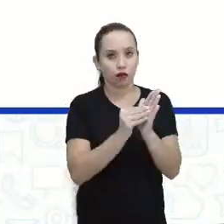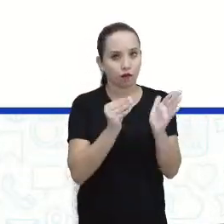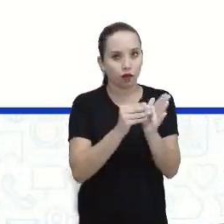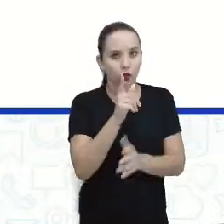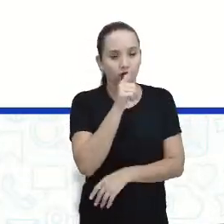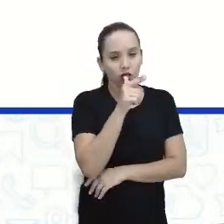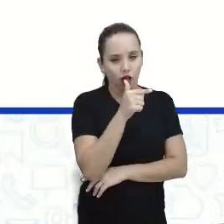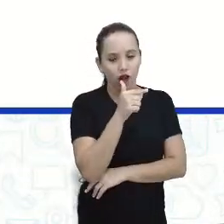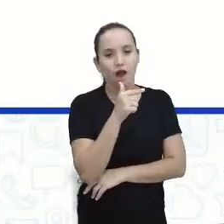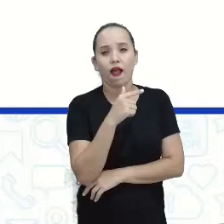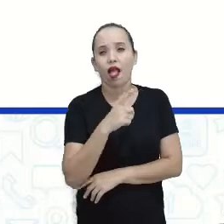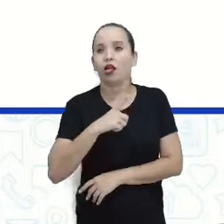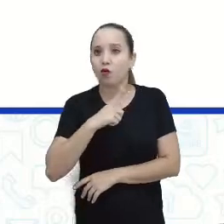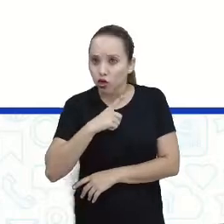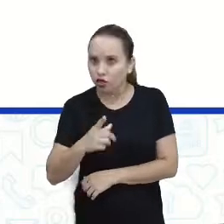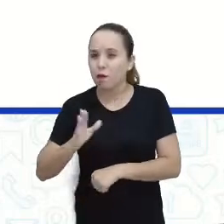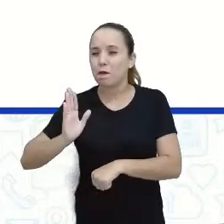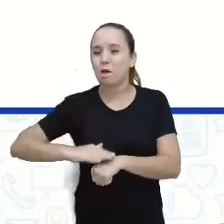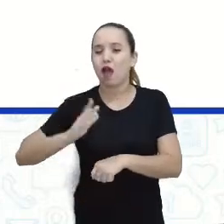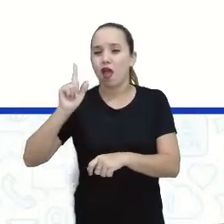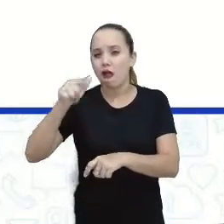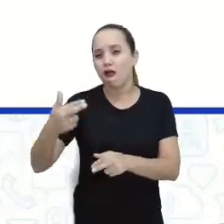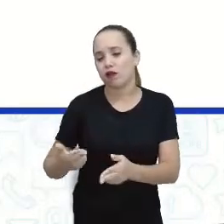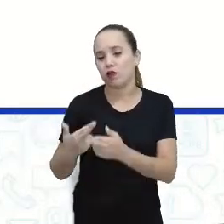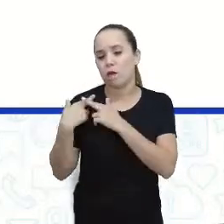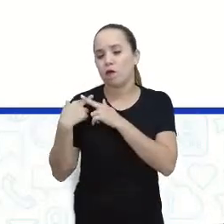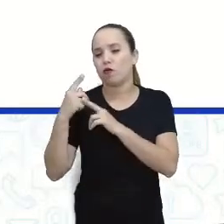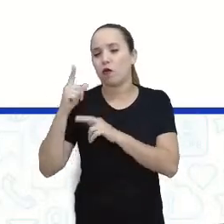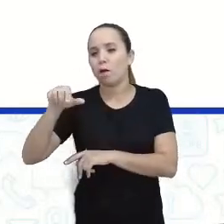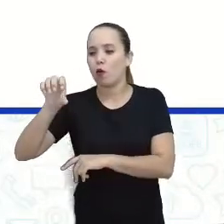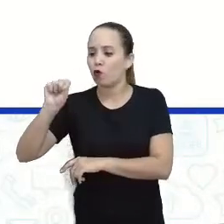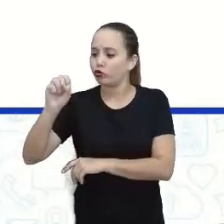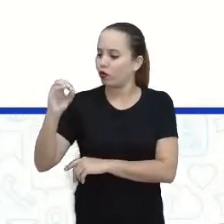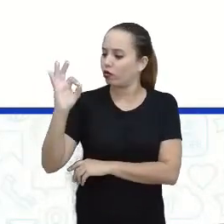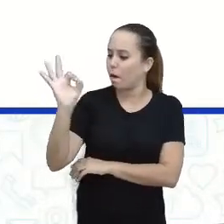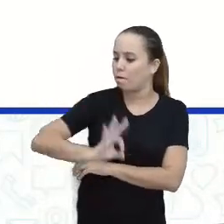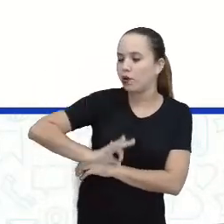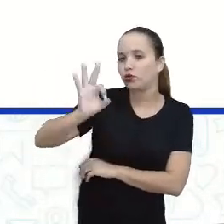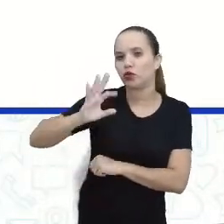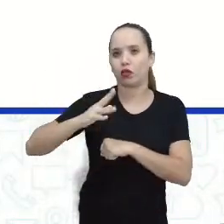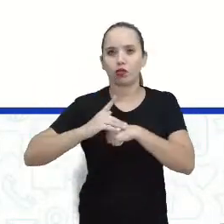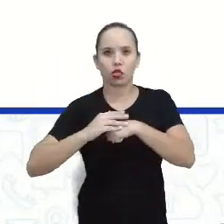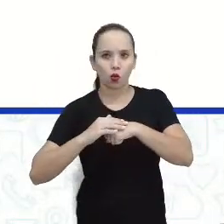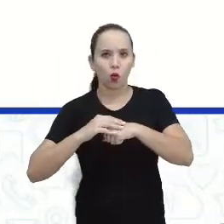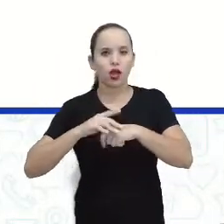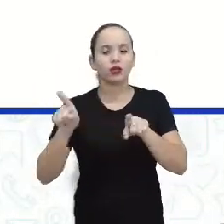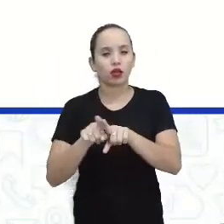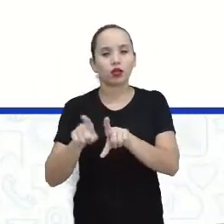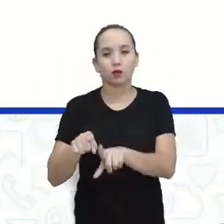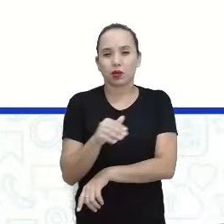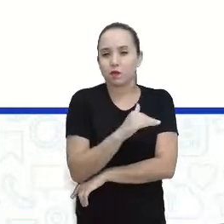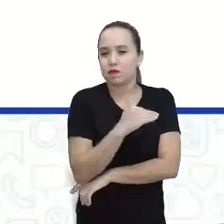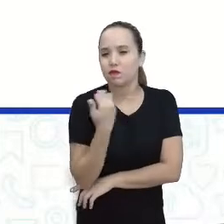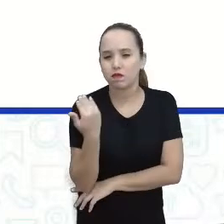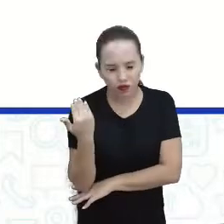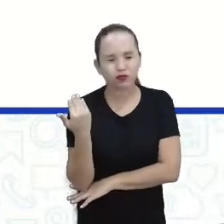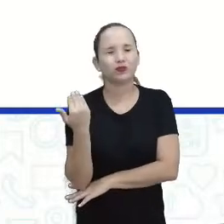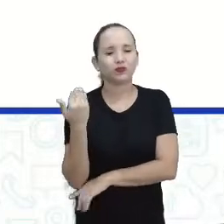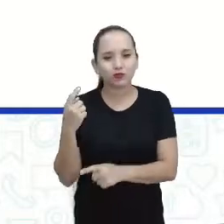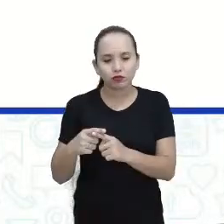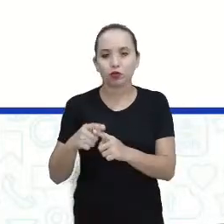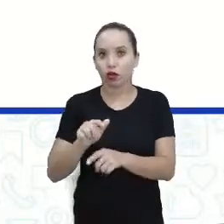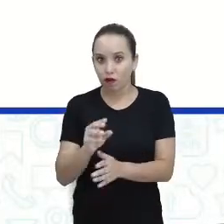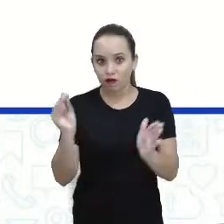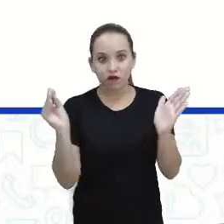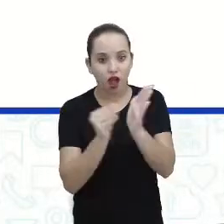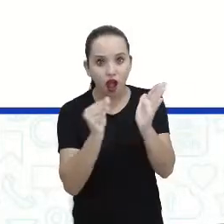de 80% das doenças e mortes que ocorrem nesses lugares. É por conta disso, da falta de água doce. Porque também, gente,